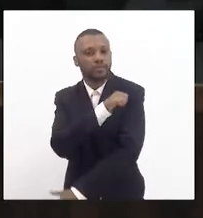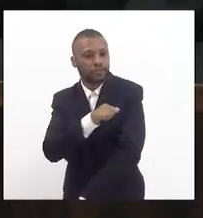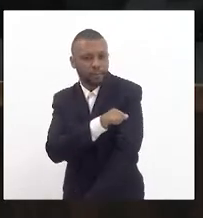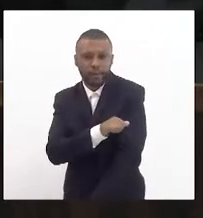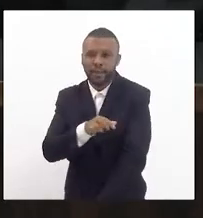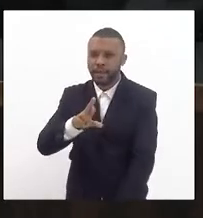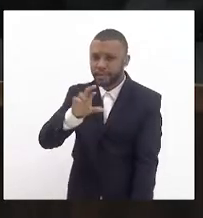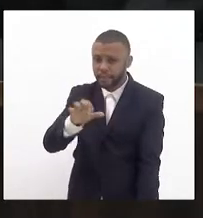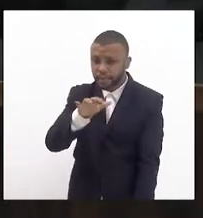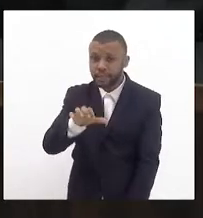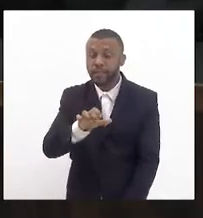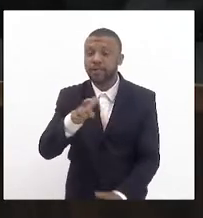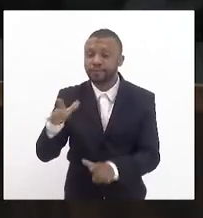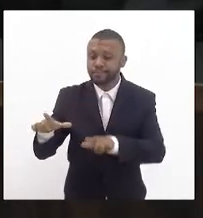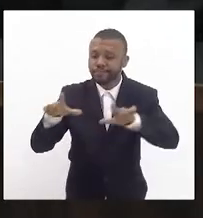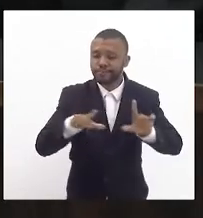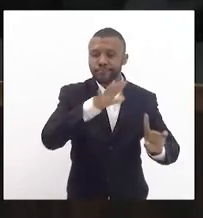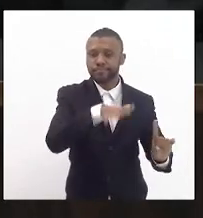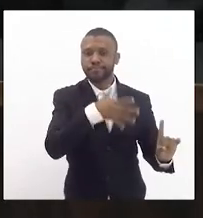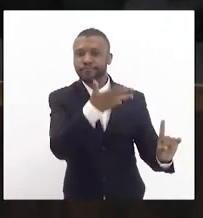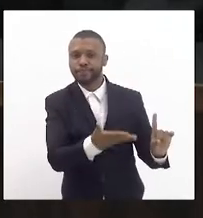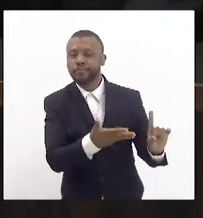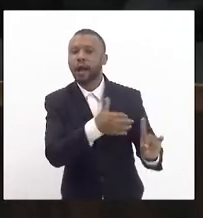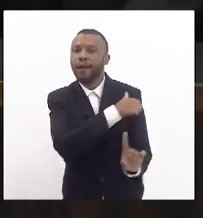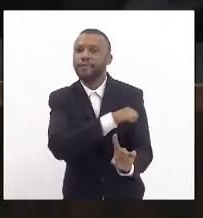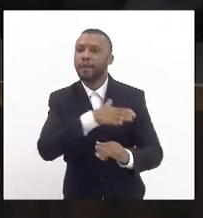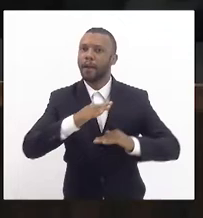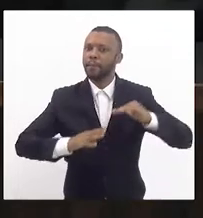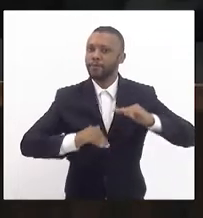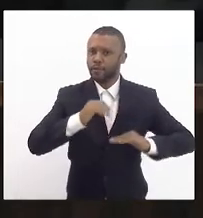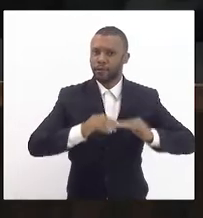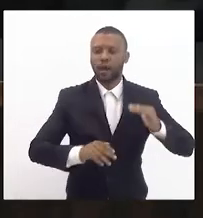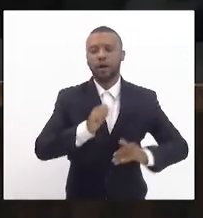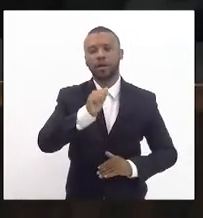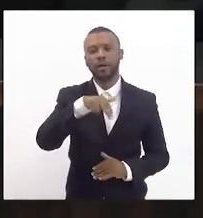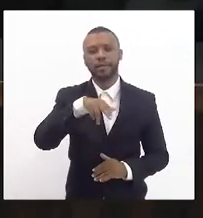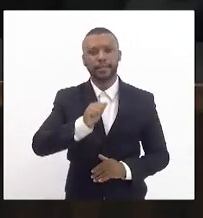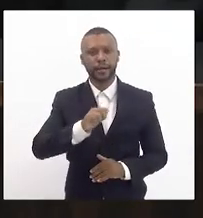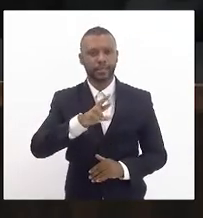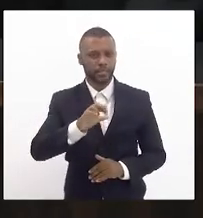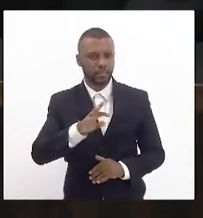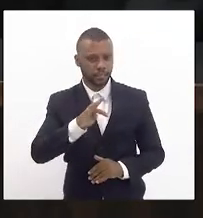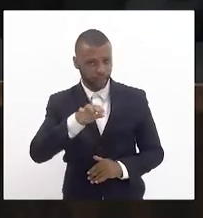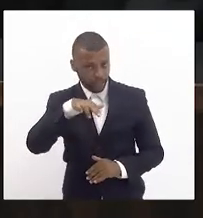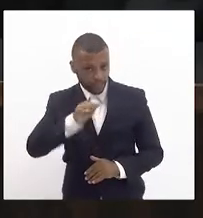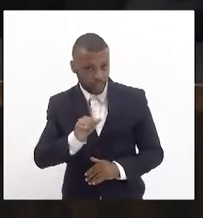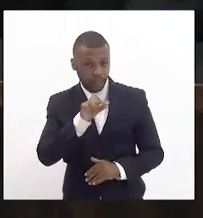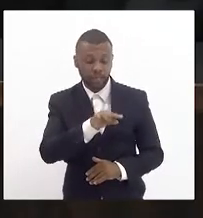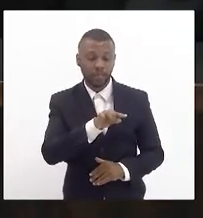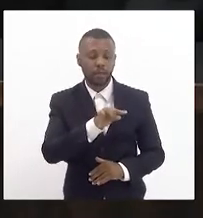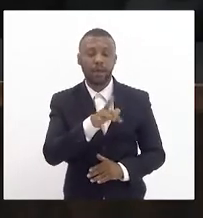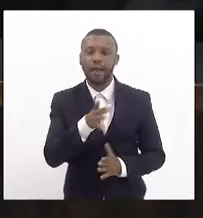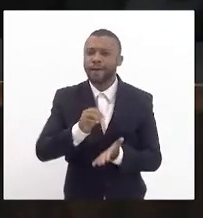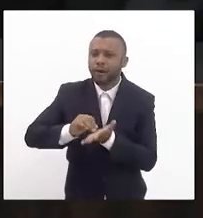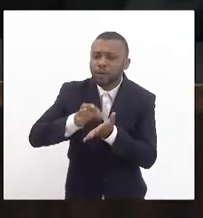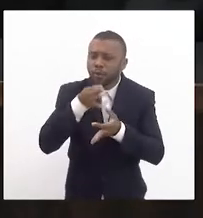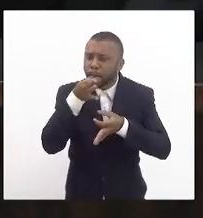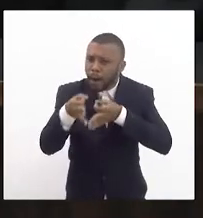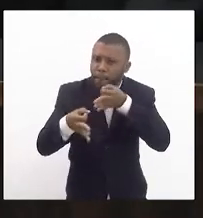de Saúde à ilustríssima enfermeira Cristiane Rodrigues da Rocha. Parecer da Comissão de Normas Internas e Proposições Externas, favorável,